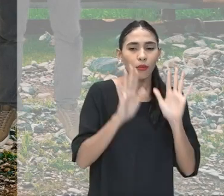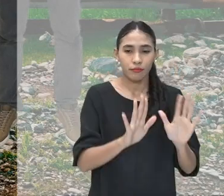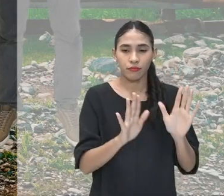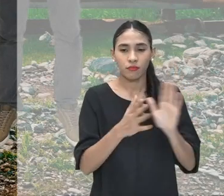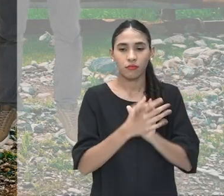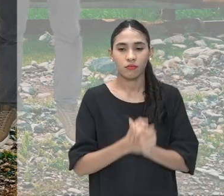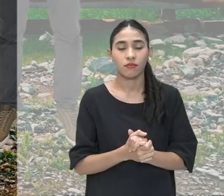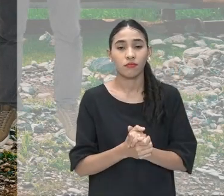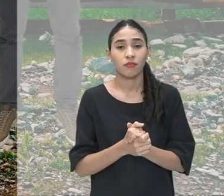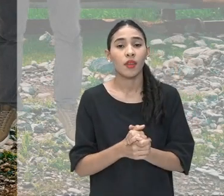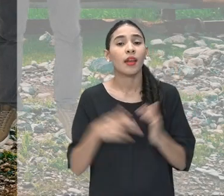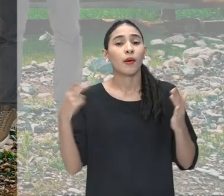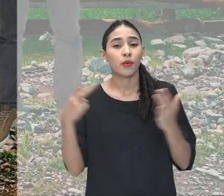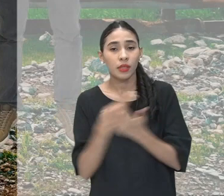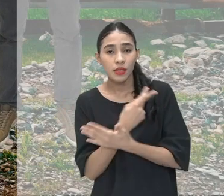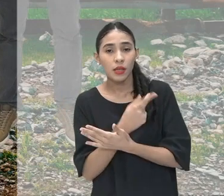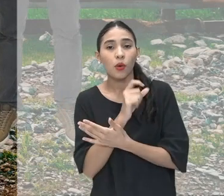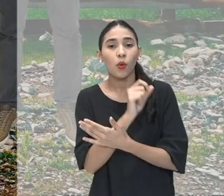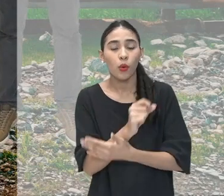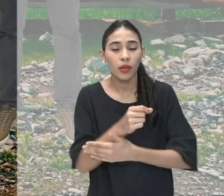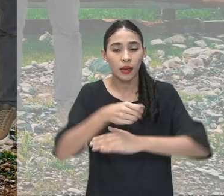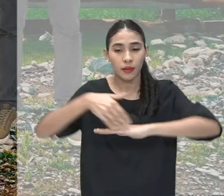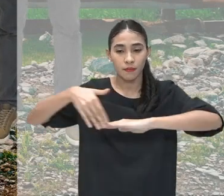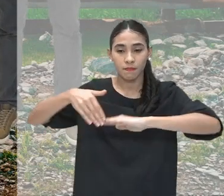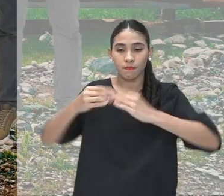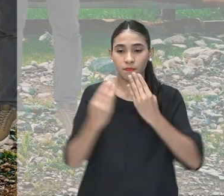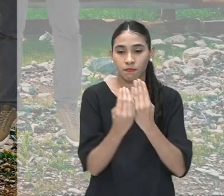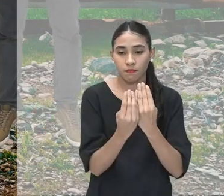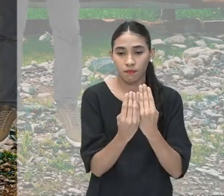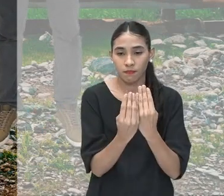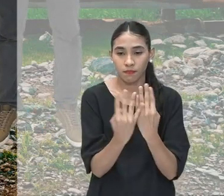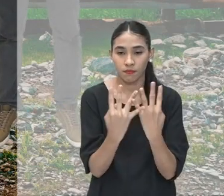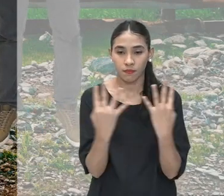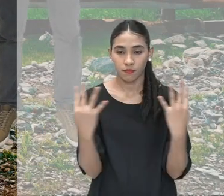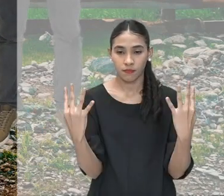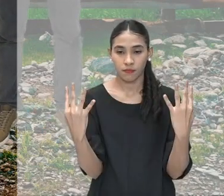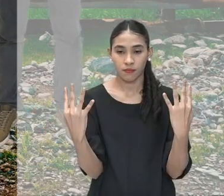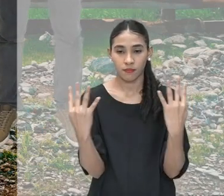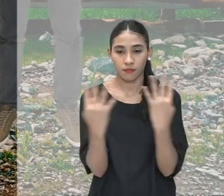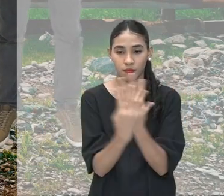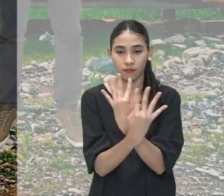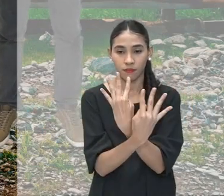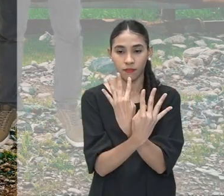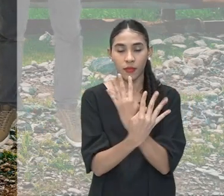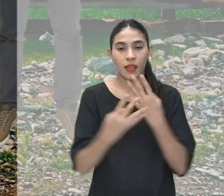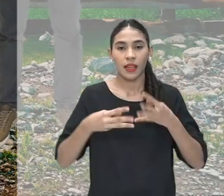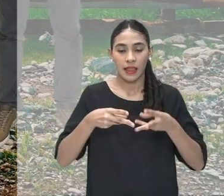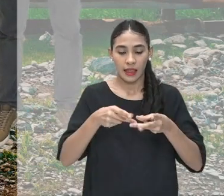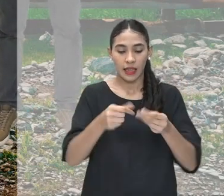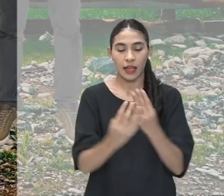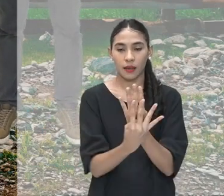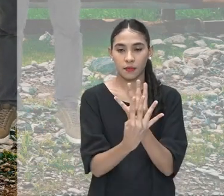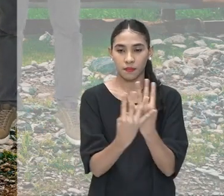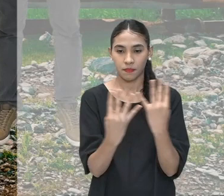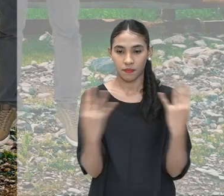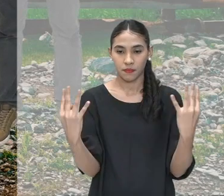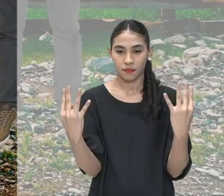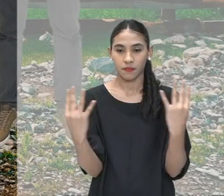de repente, começou a cercar. Cercamento significa cerca, né? Você vai cercar a terra e você vai,